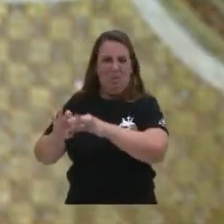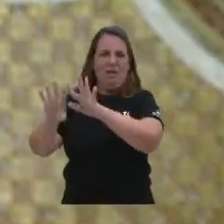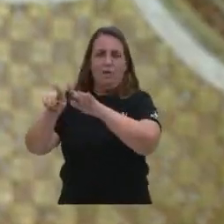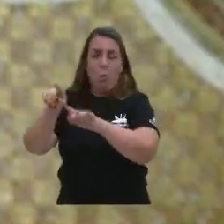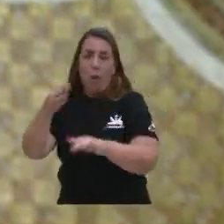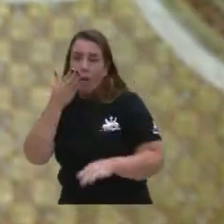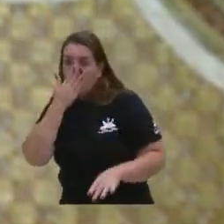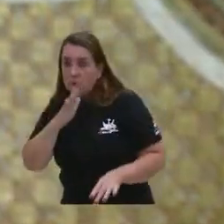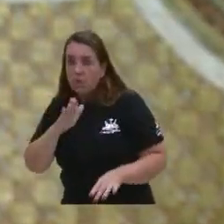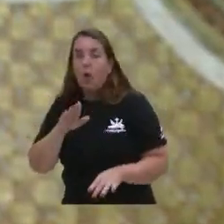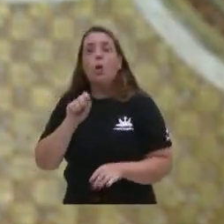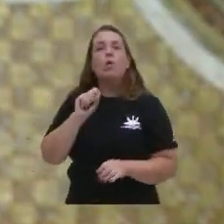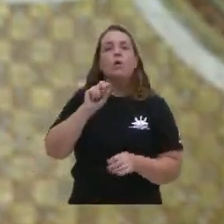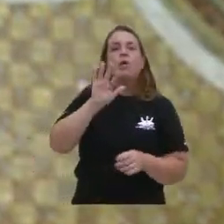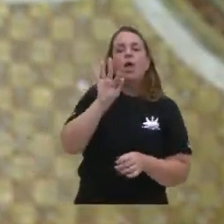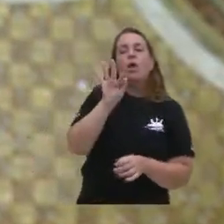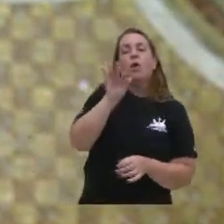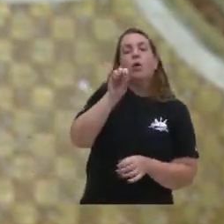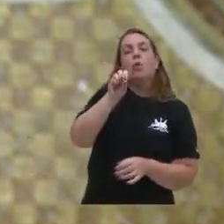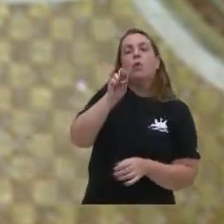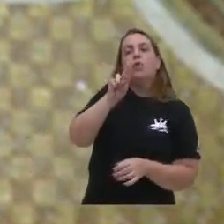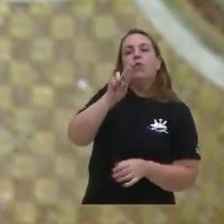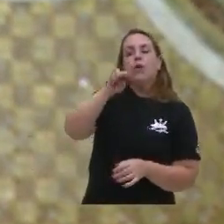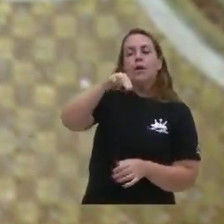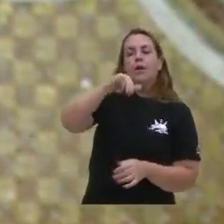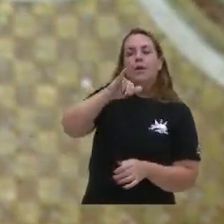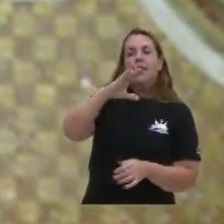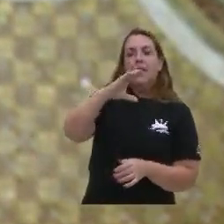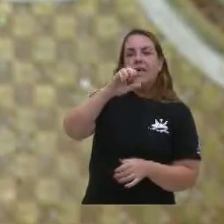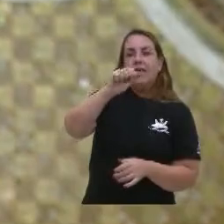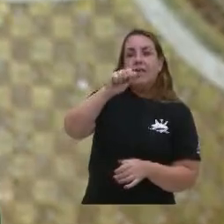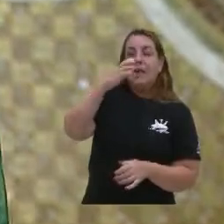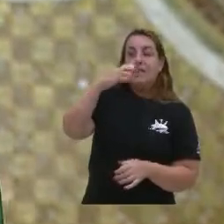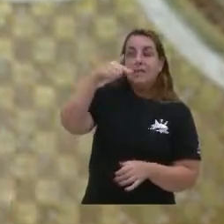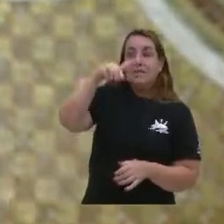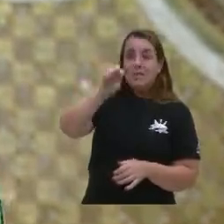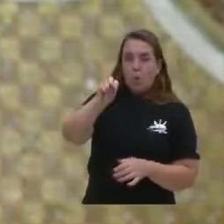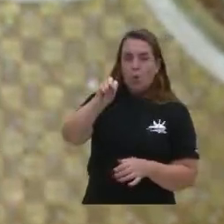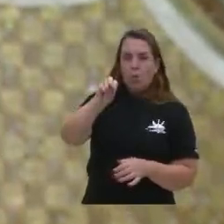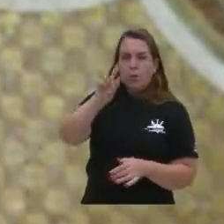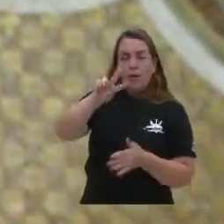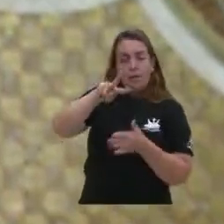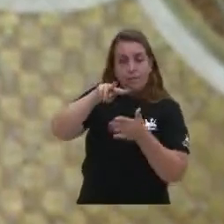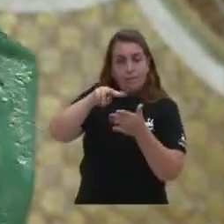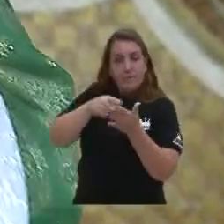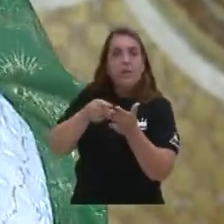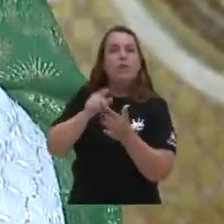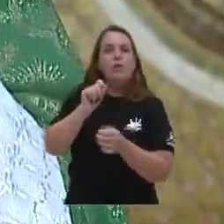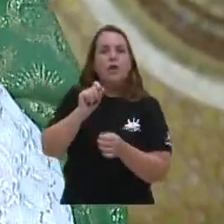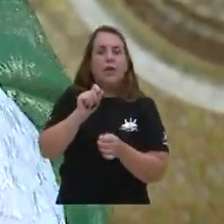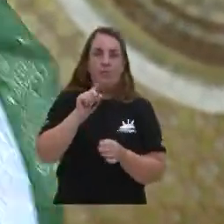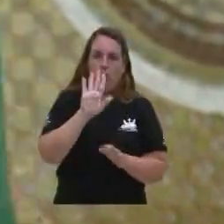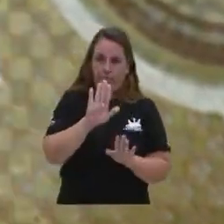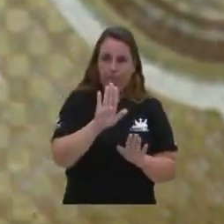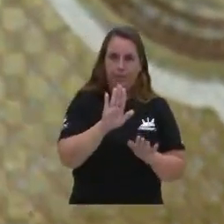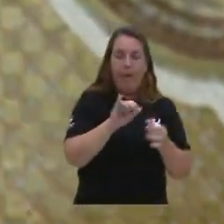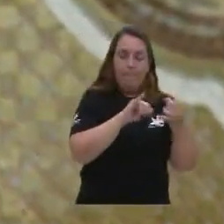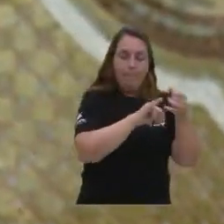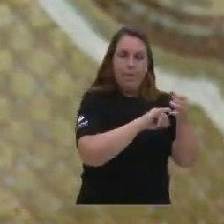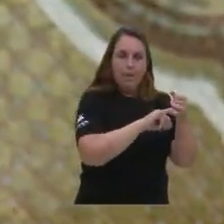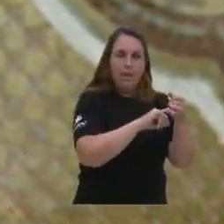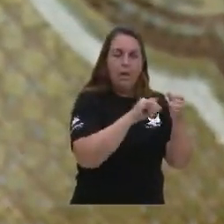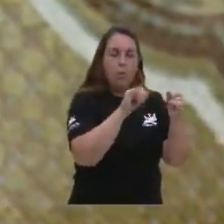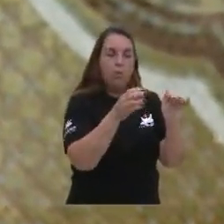fornicação. O que é fornicação? Explico. Adultério é quando um casado, uma casada, tem